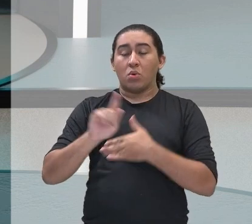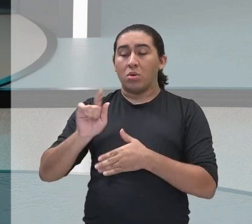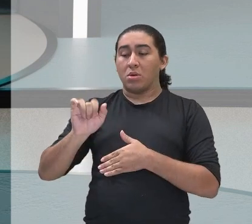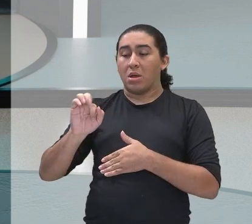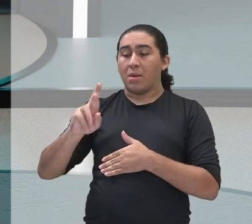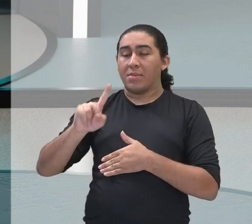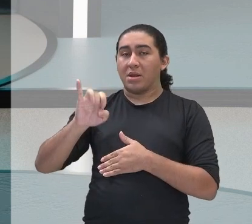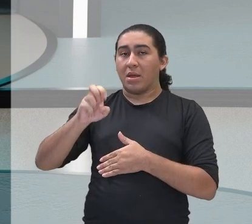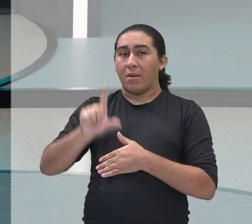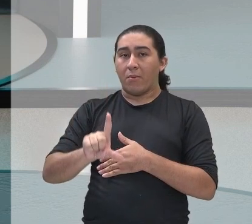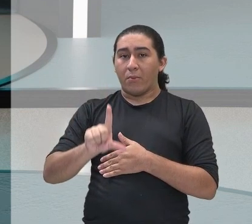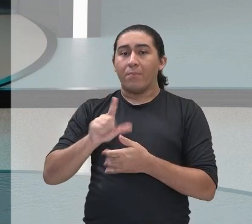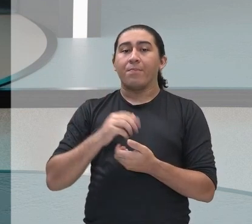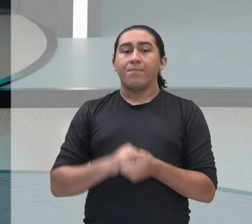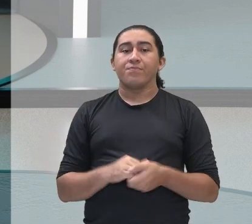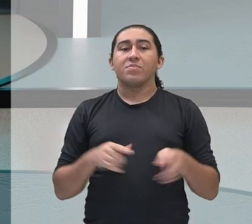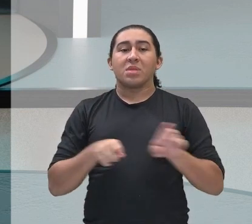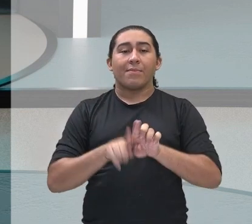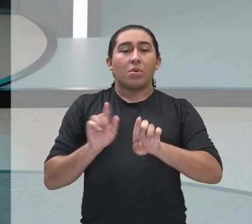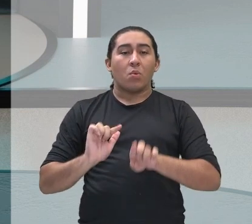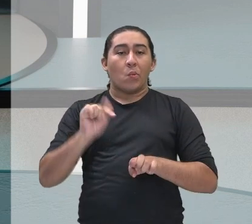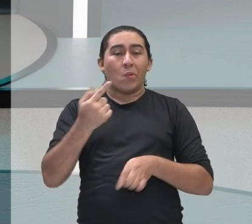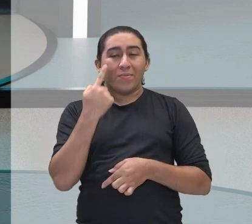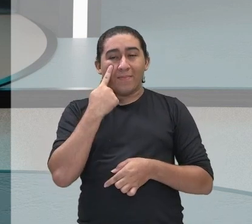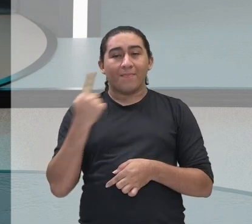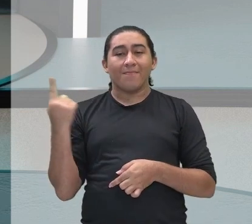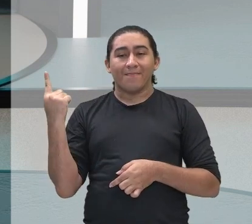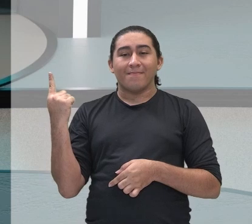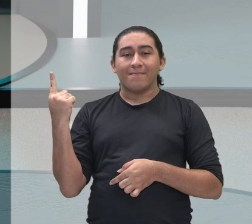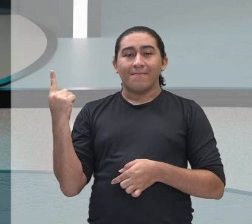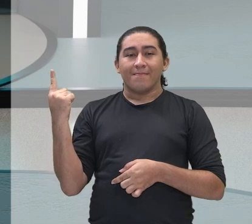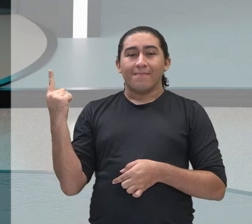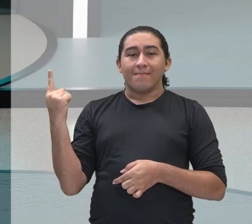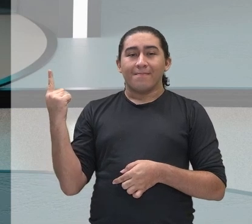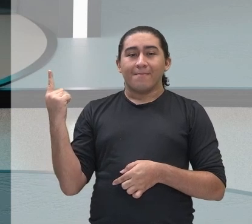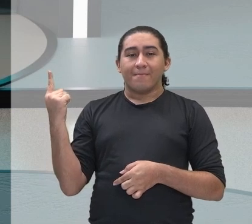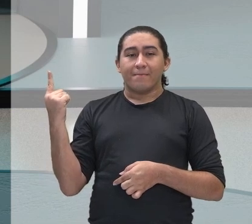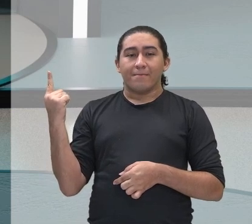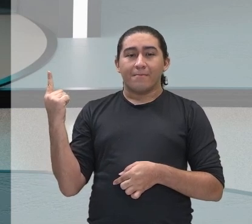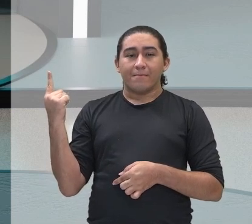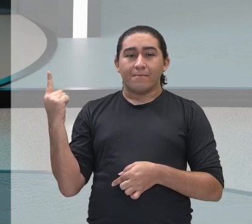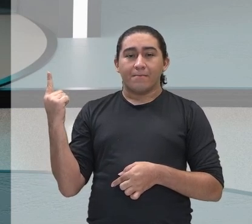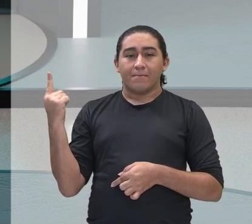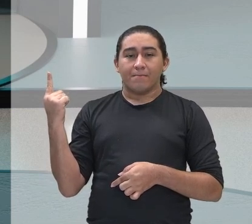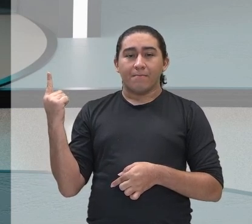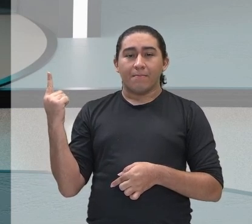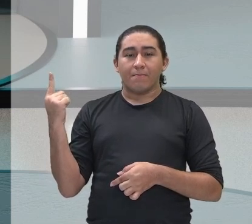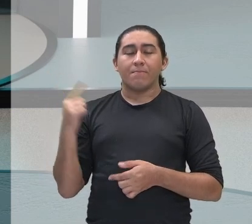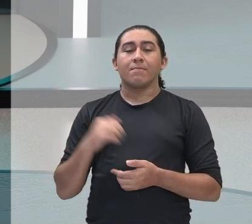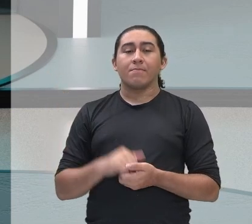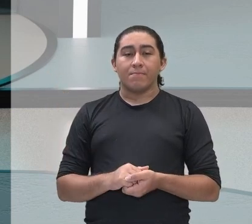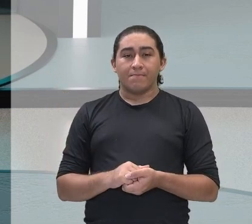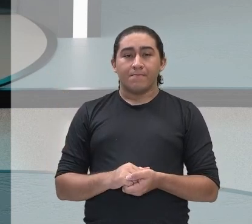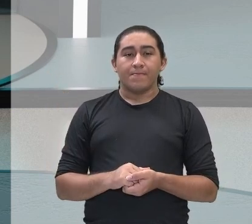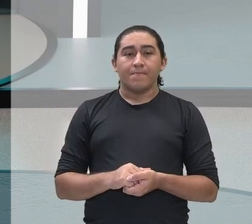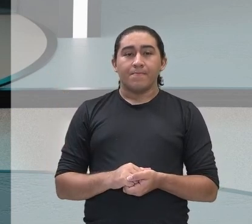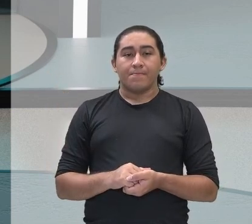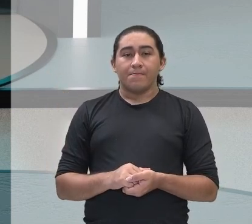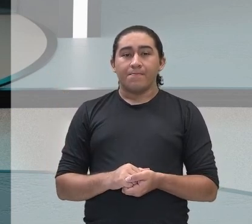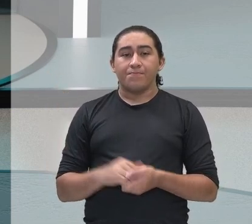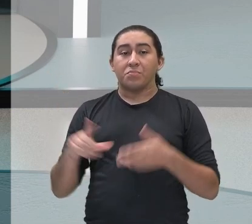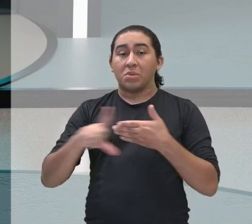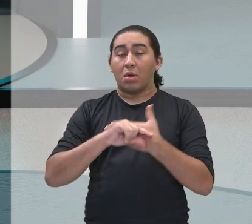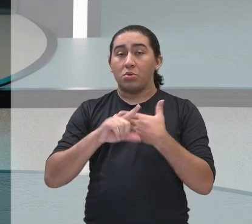Souza. Tem também os Diálogos das Grandezas do Brasil, de Ambrósio